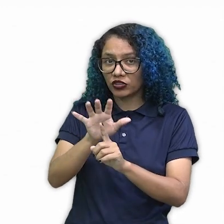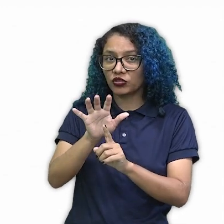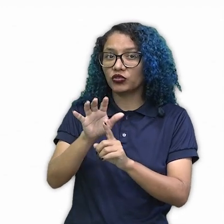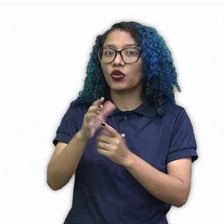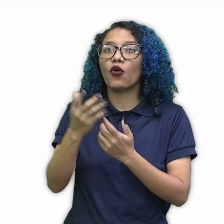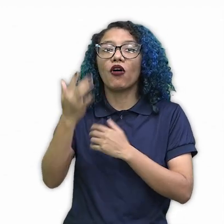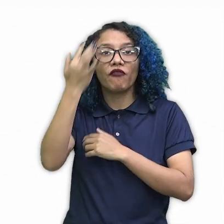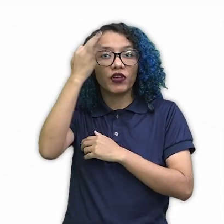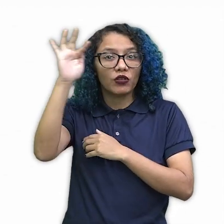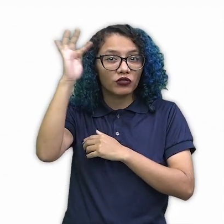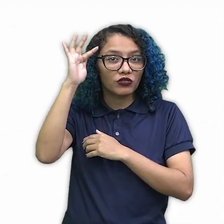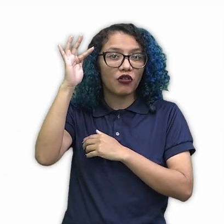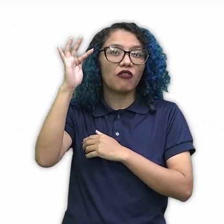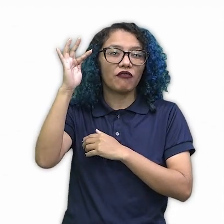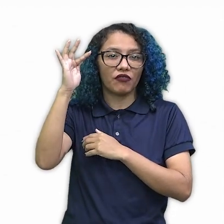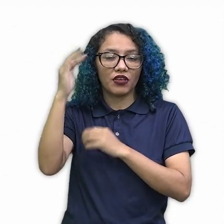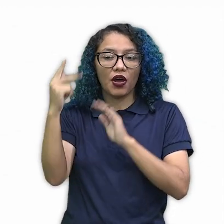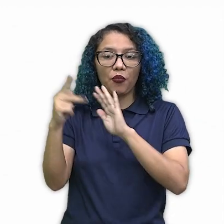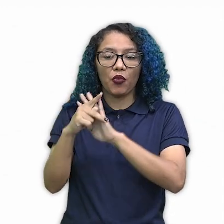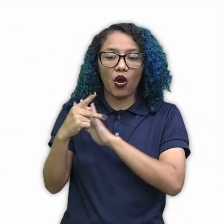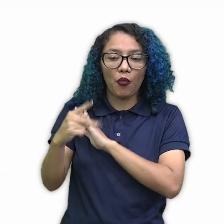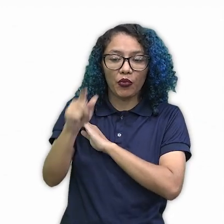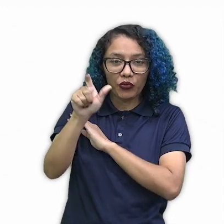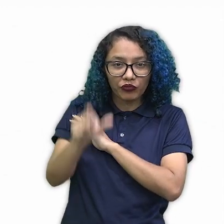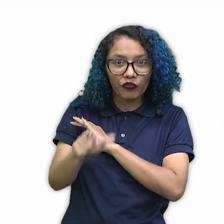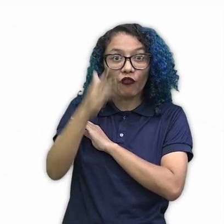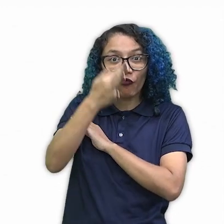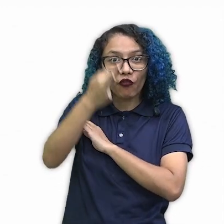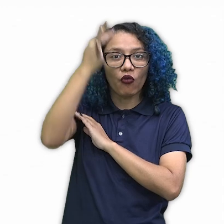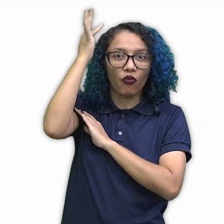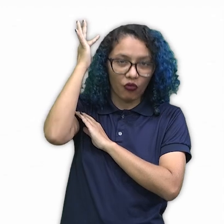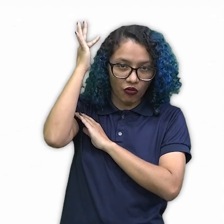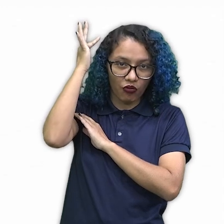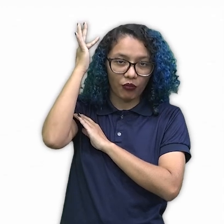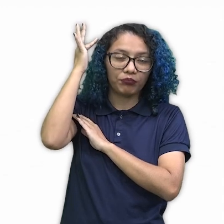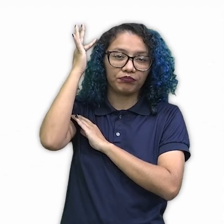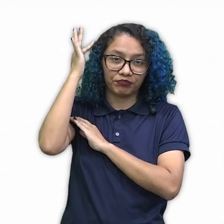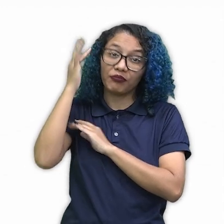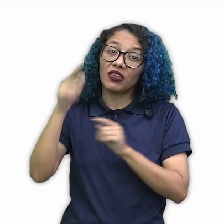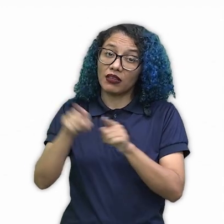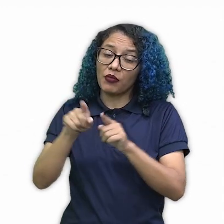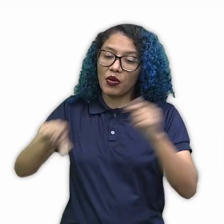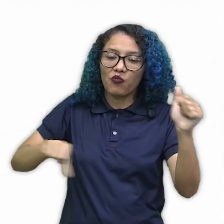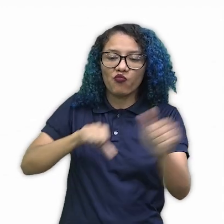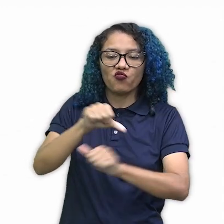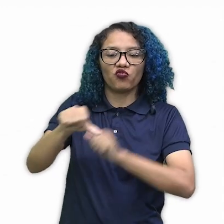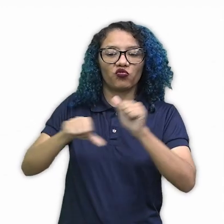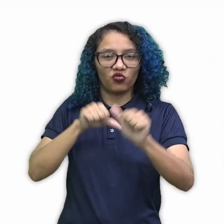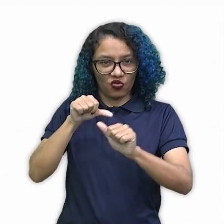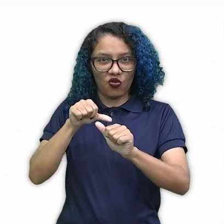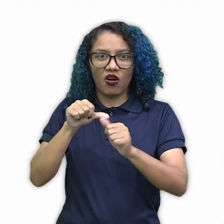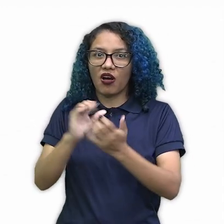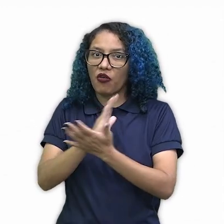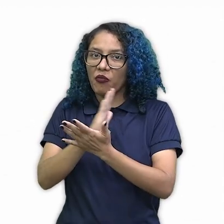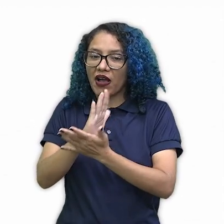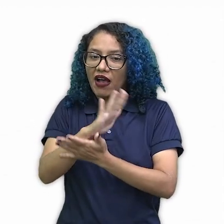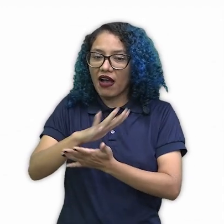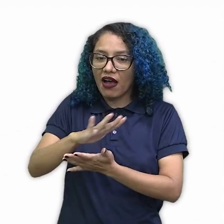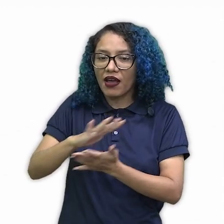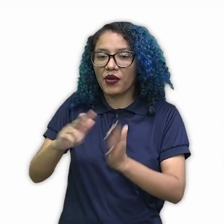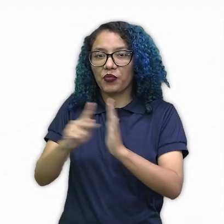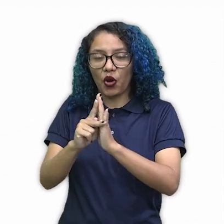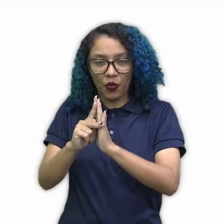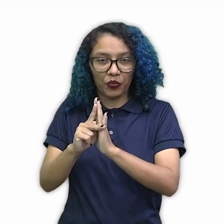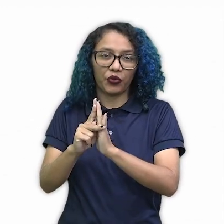o pensamento deste filósofo, psicólogo, que acabou revolucionando toda a estrutura da filosofia